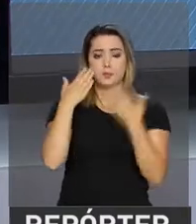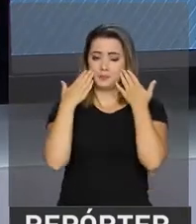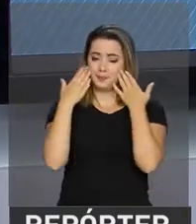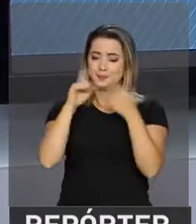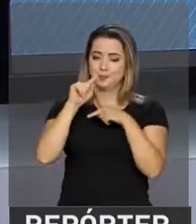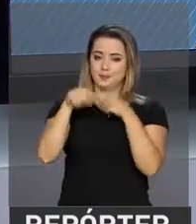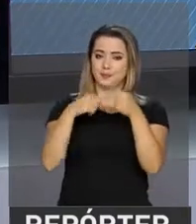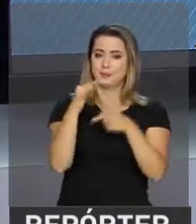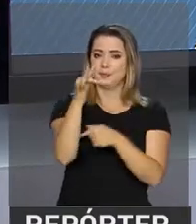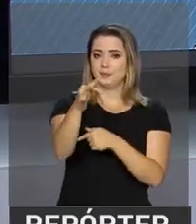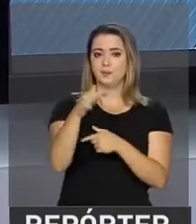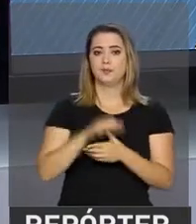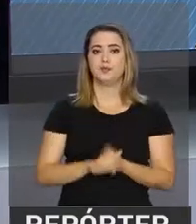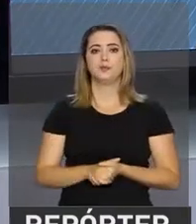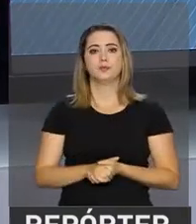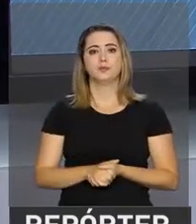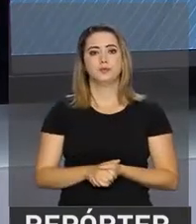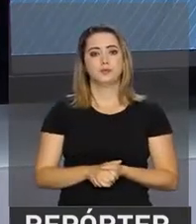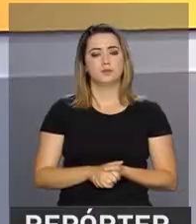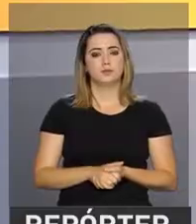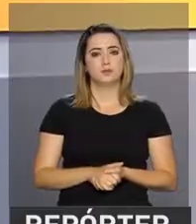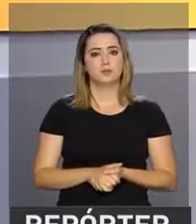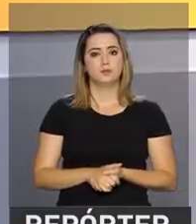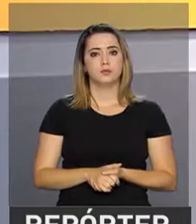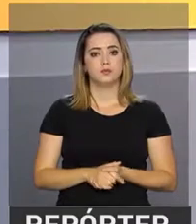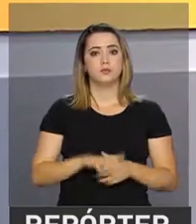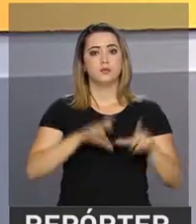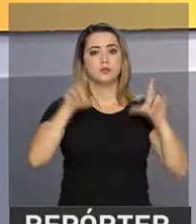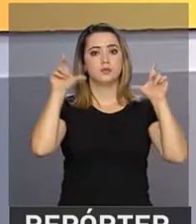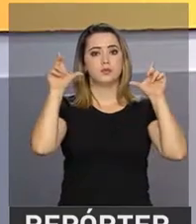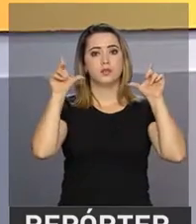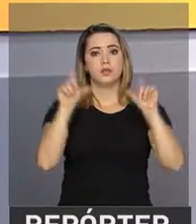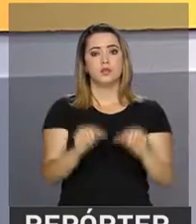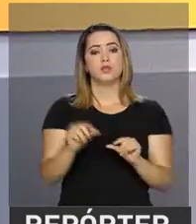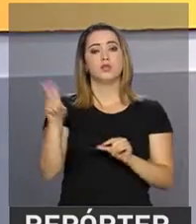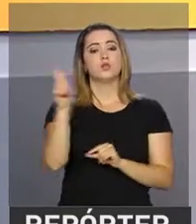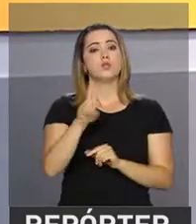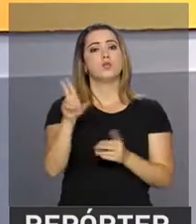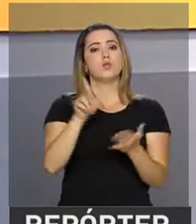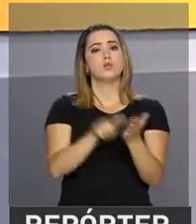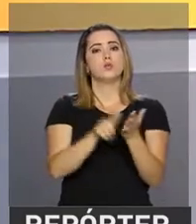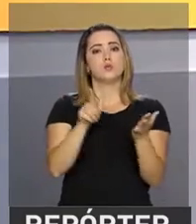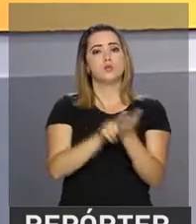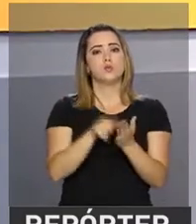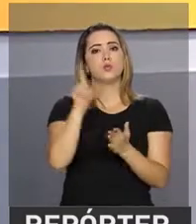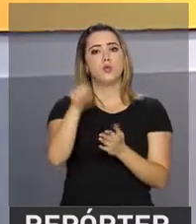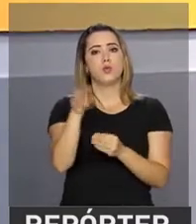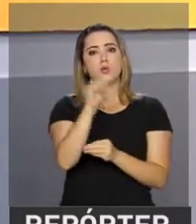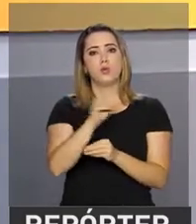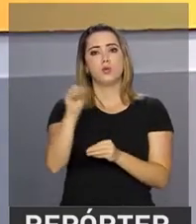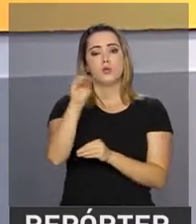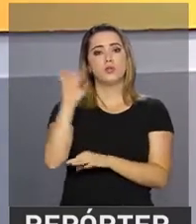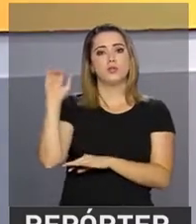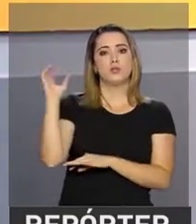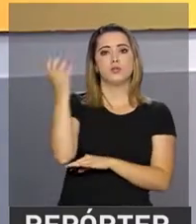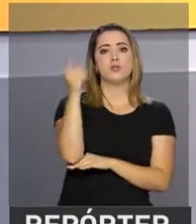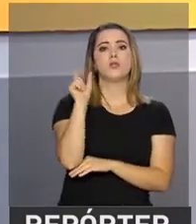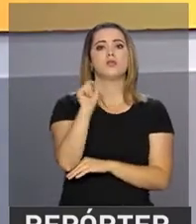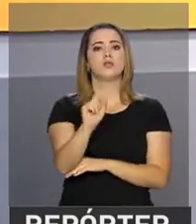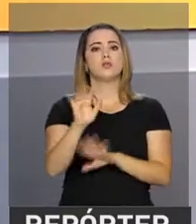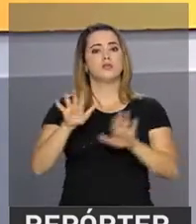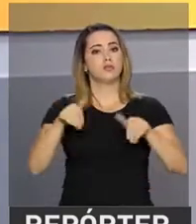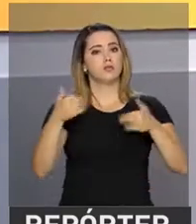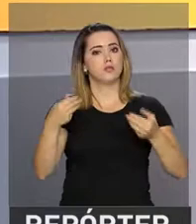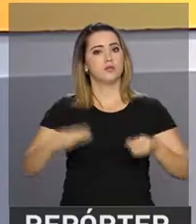confere nas nossas próximas edições. Reduzir o uso do papel é uma das formas de preservar o meio ambiente. Para